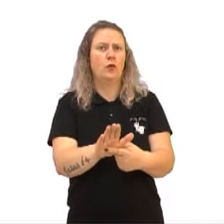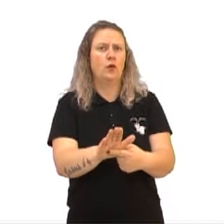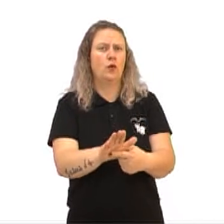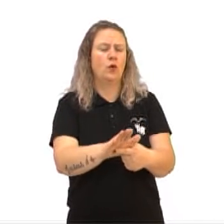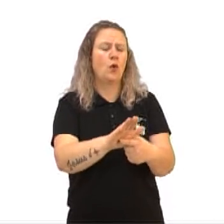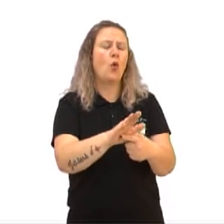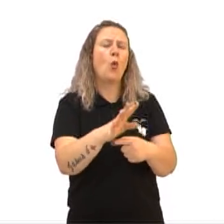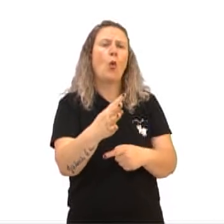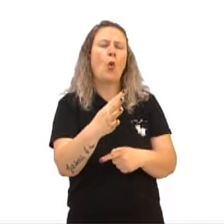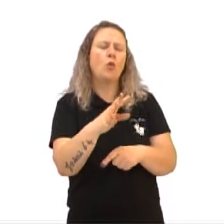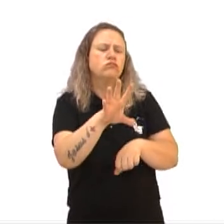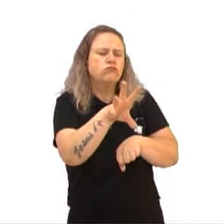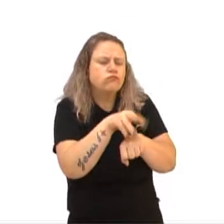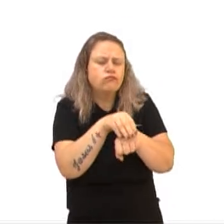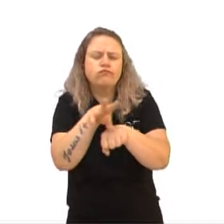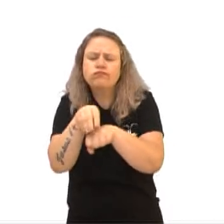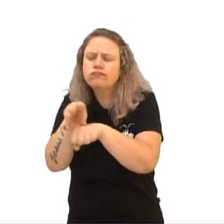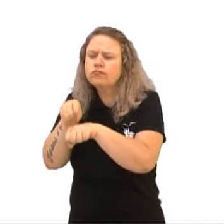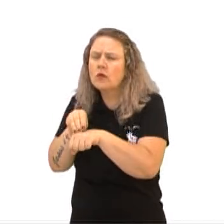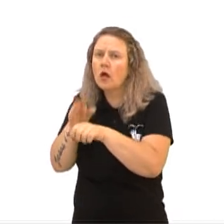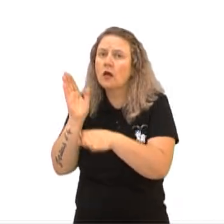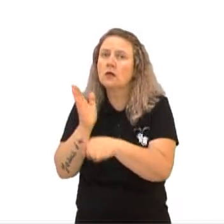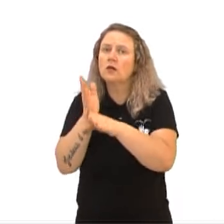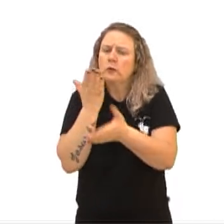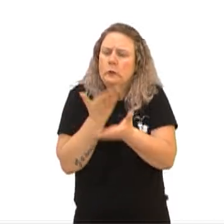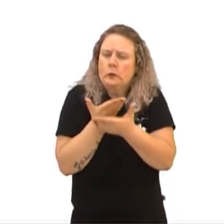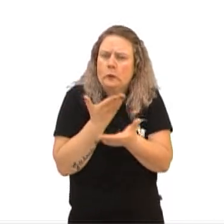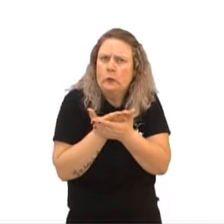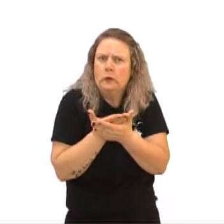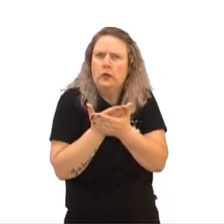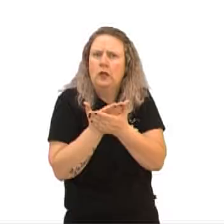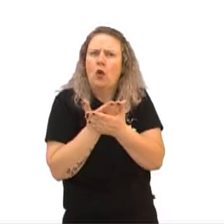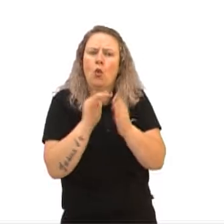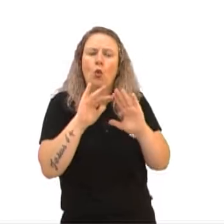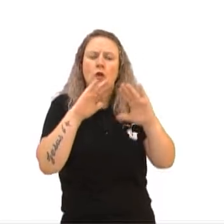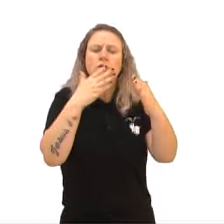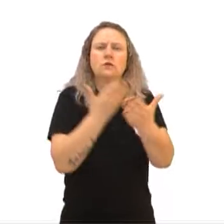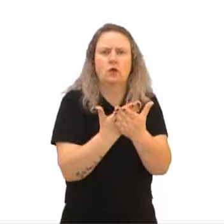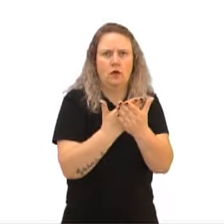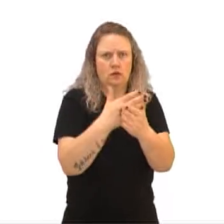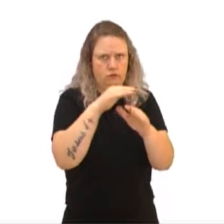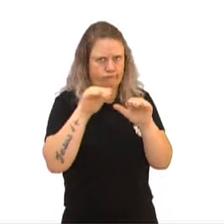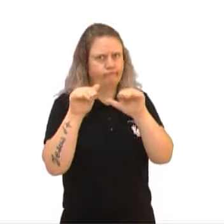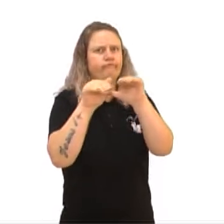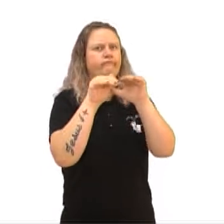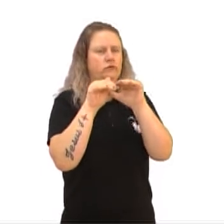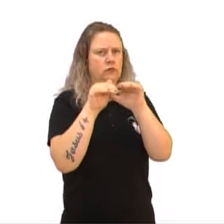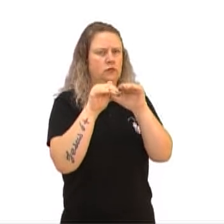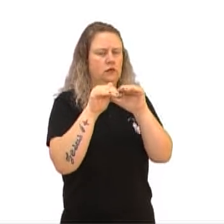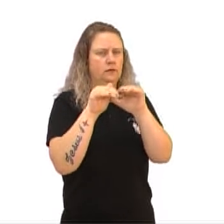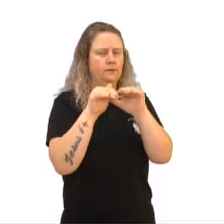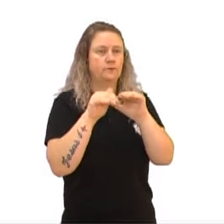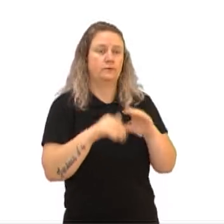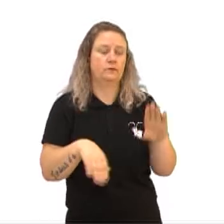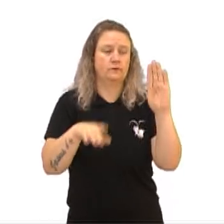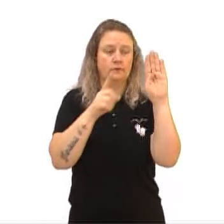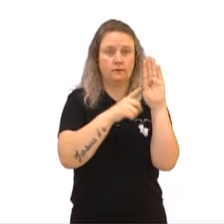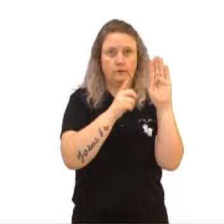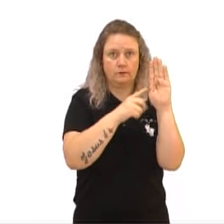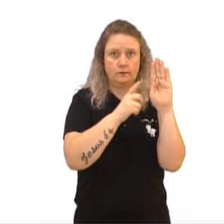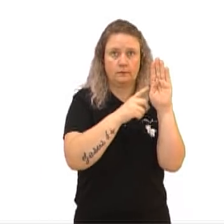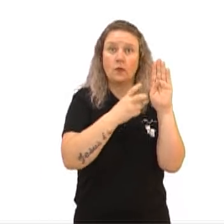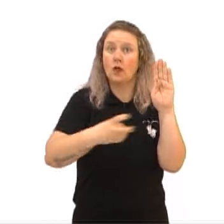conhecimento obtido por meio de estudos em sistemas formais de escolarização. Alternativa B. A